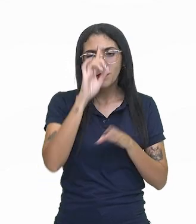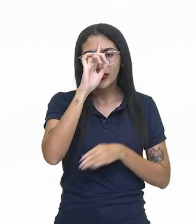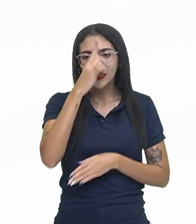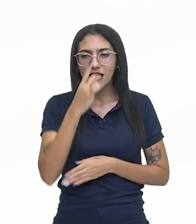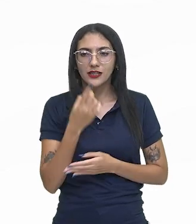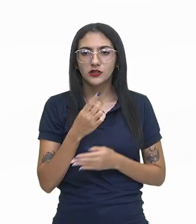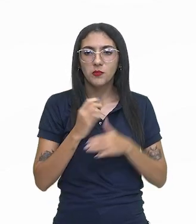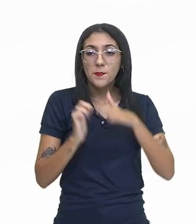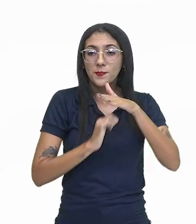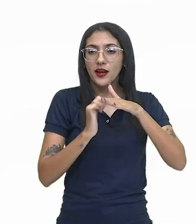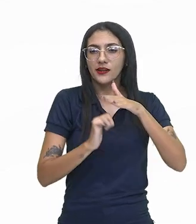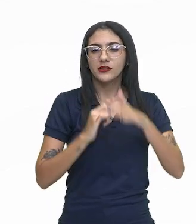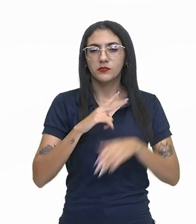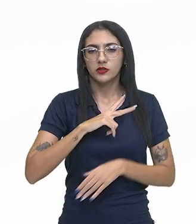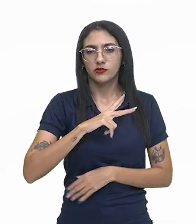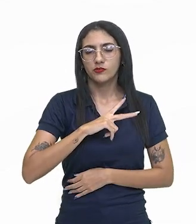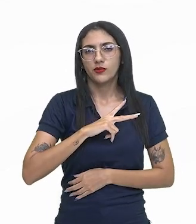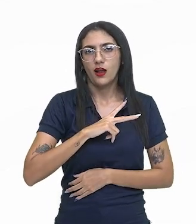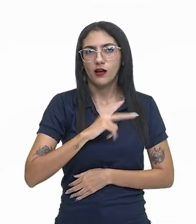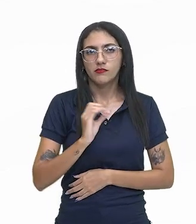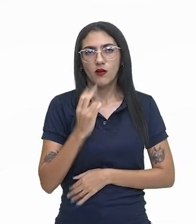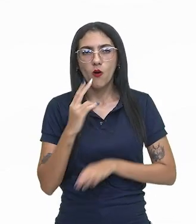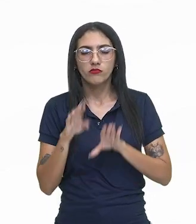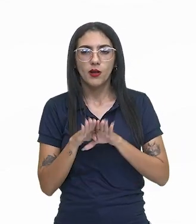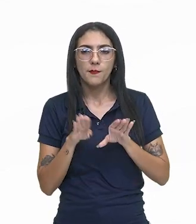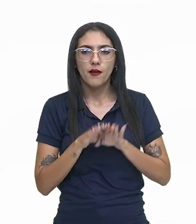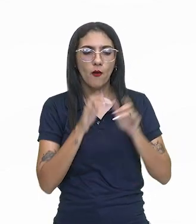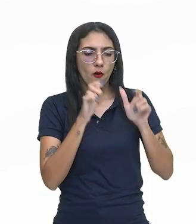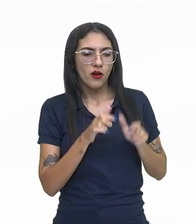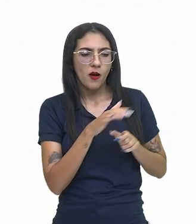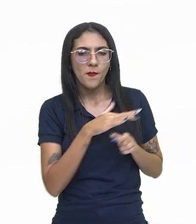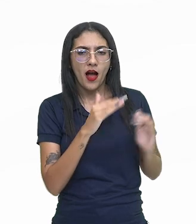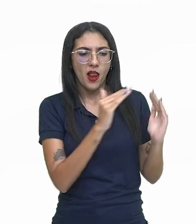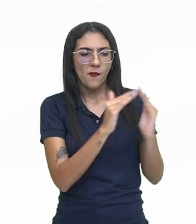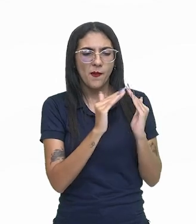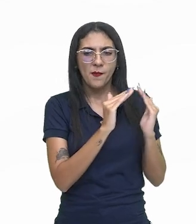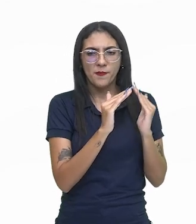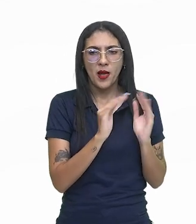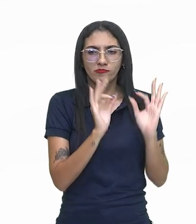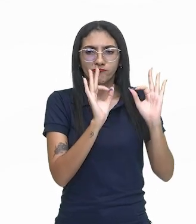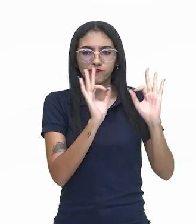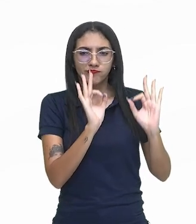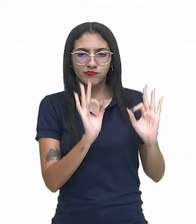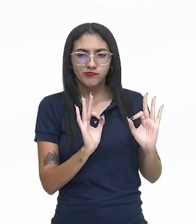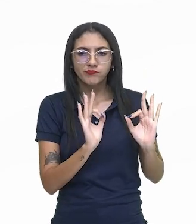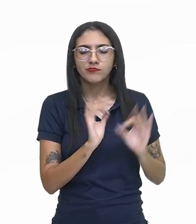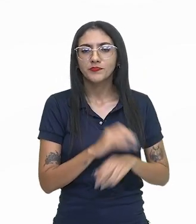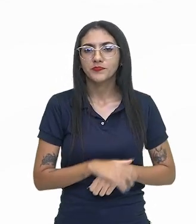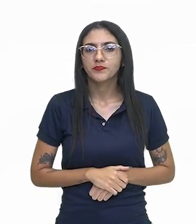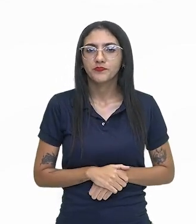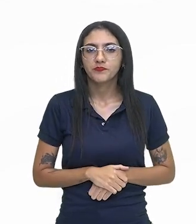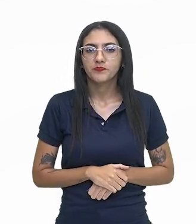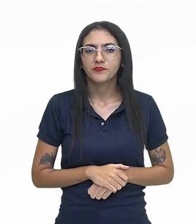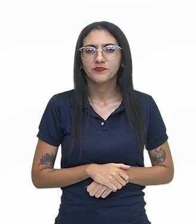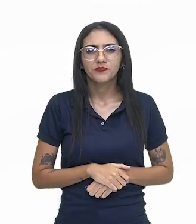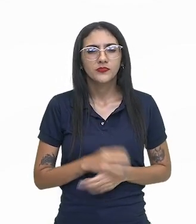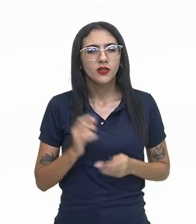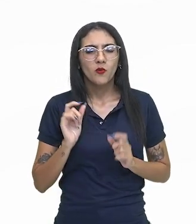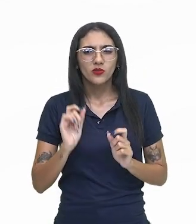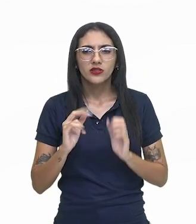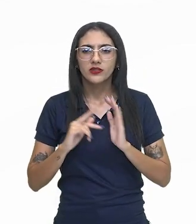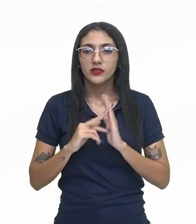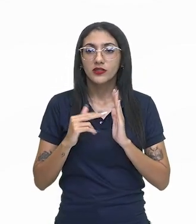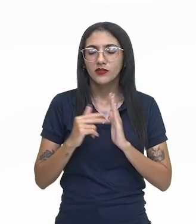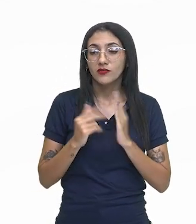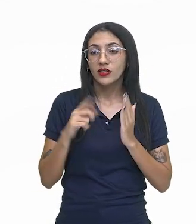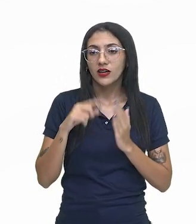certas coisas, né? Ou condomínios de luxo costumam também fazer isso, enfim. A arquitetura hostil é aquela que dificulta o